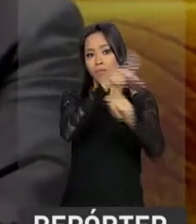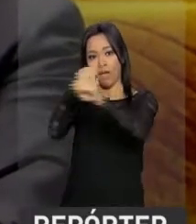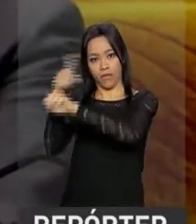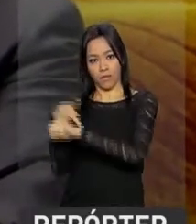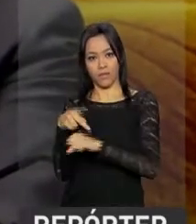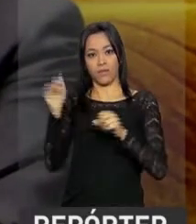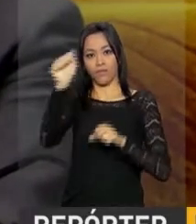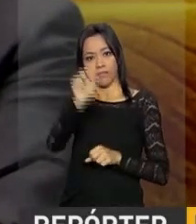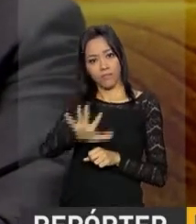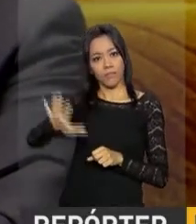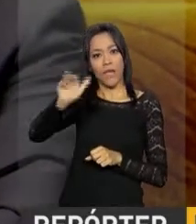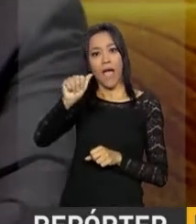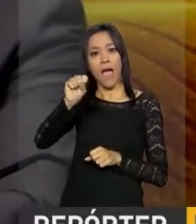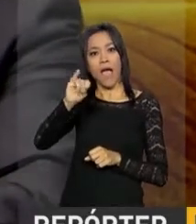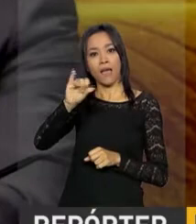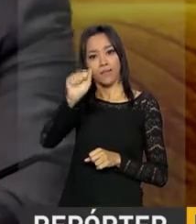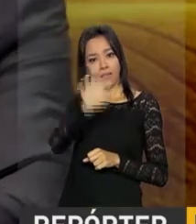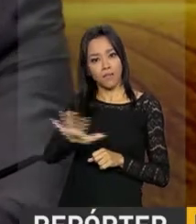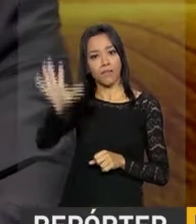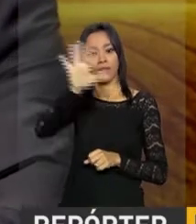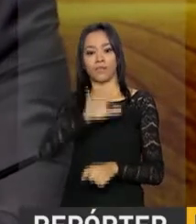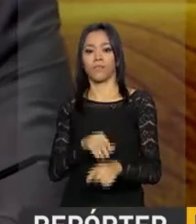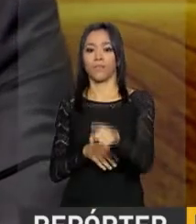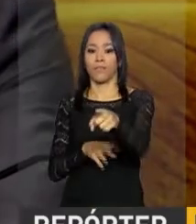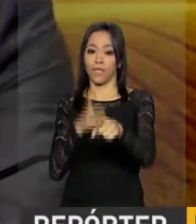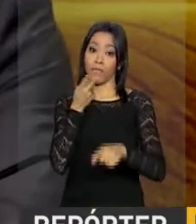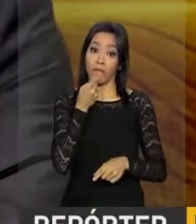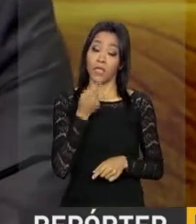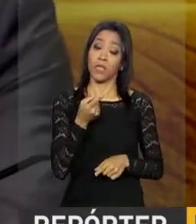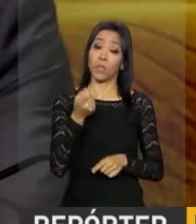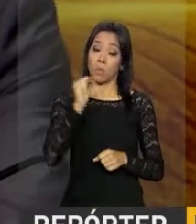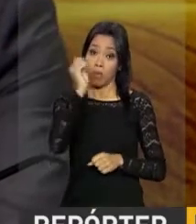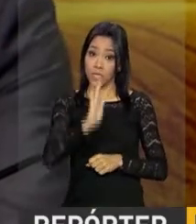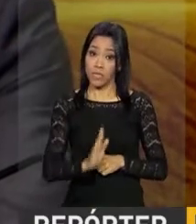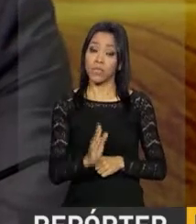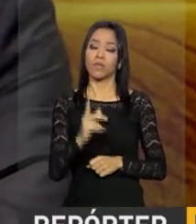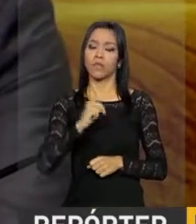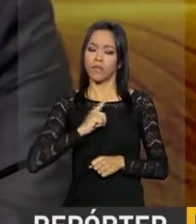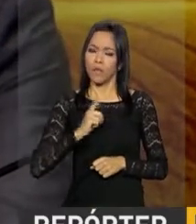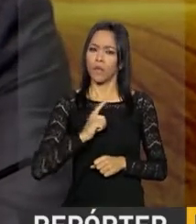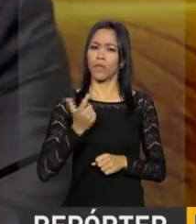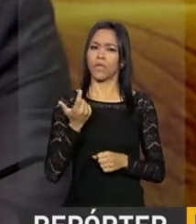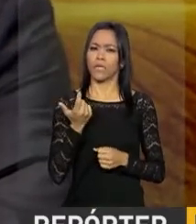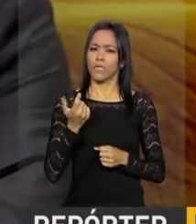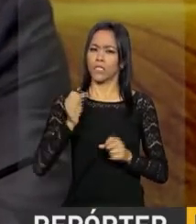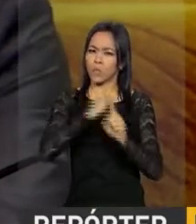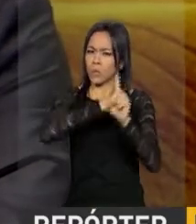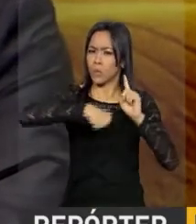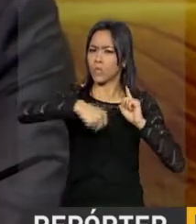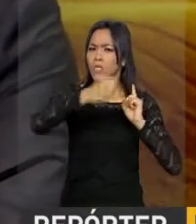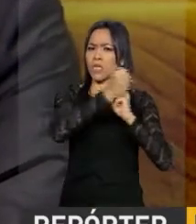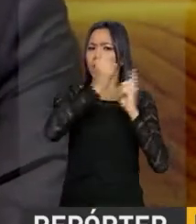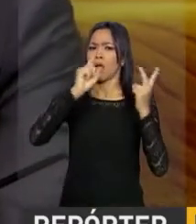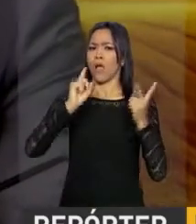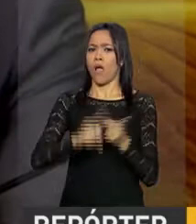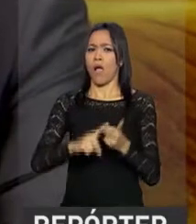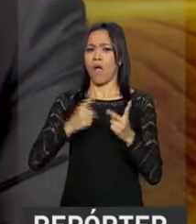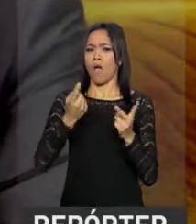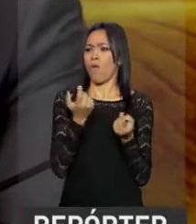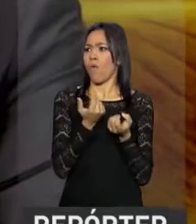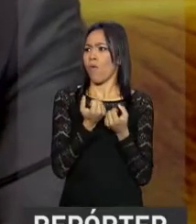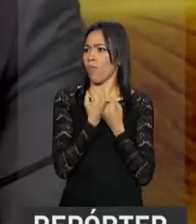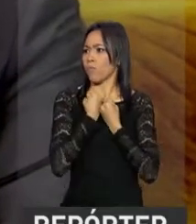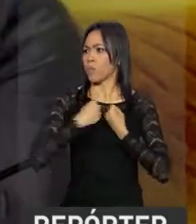nós temos mostrado que o brasil tem um ótimo muito grande um ativo ambiental onde o social e muito poucos países